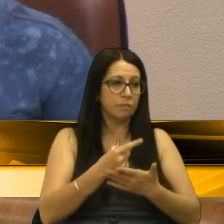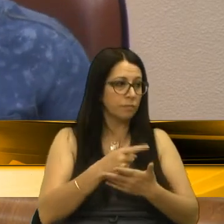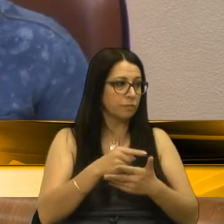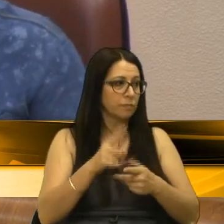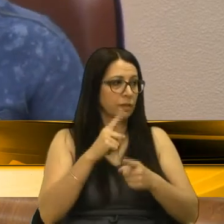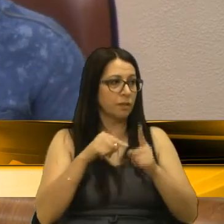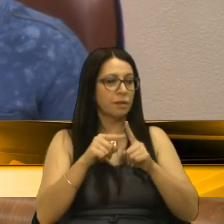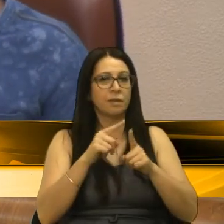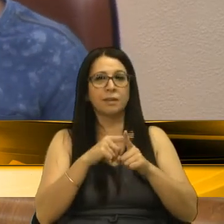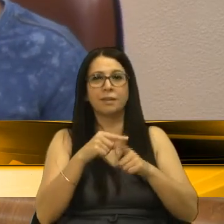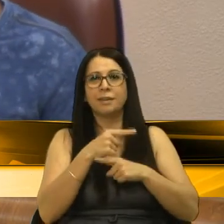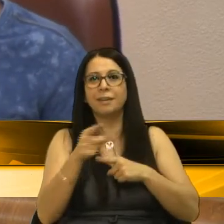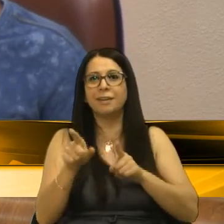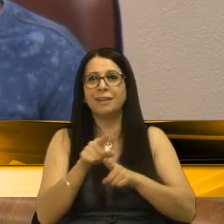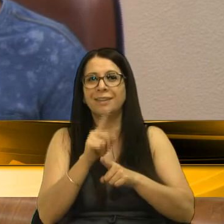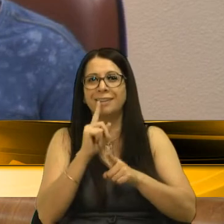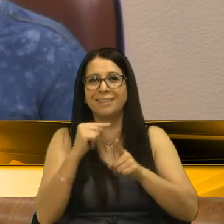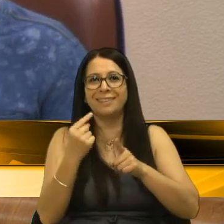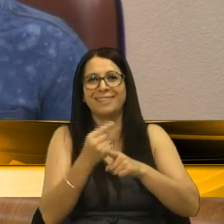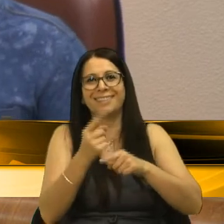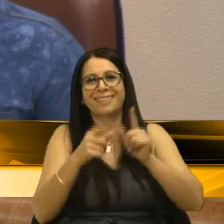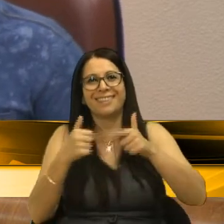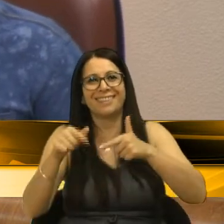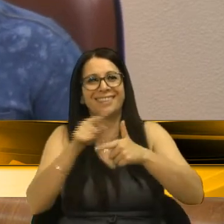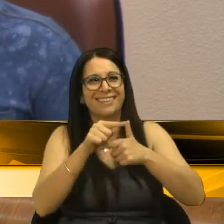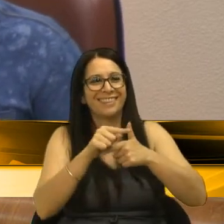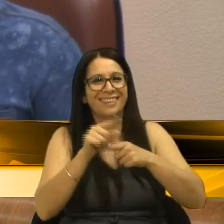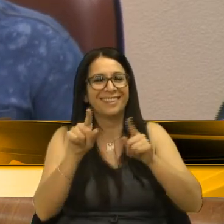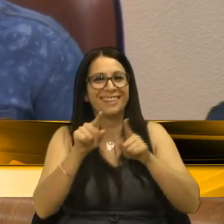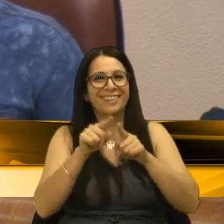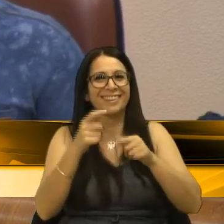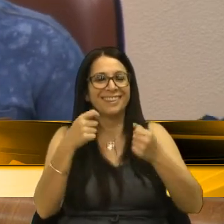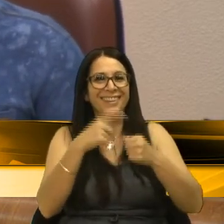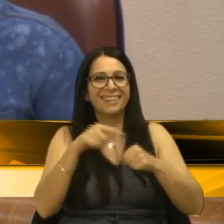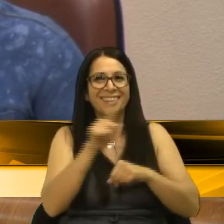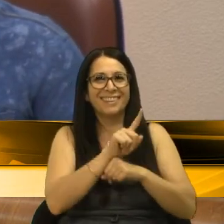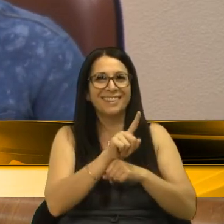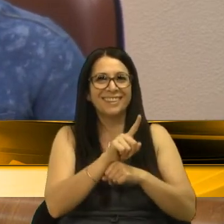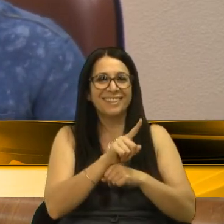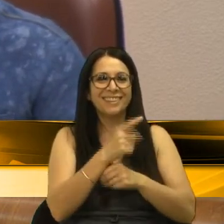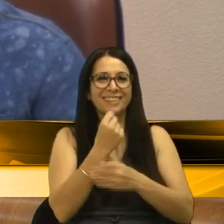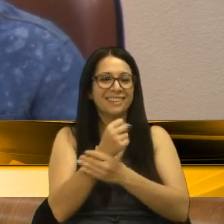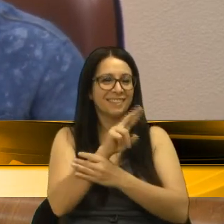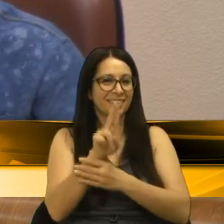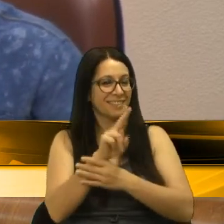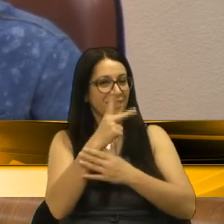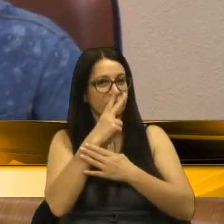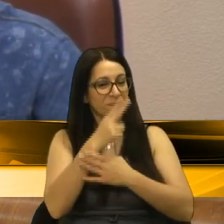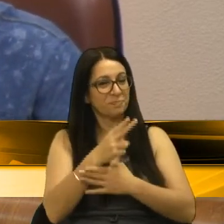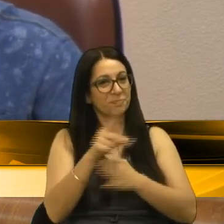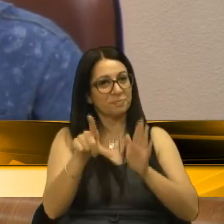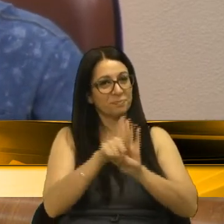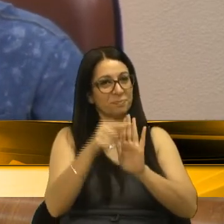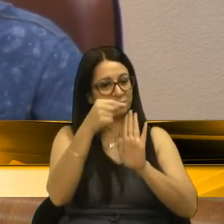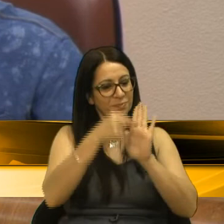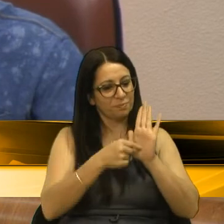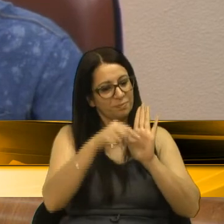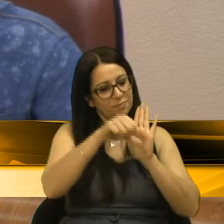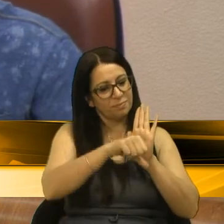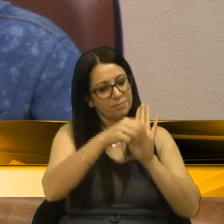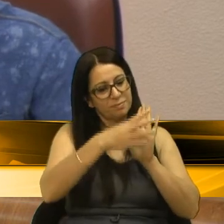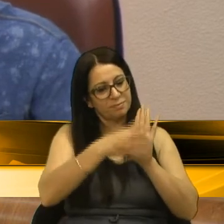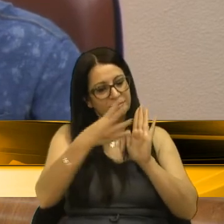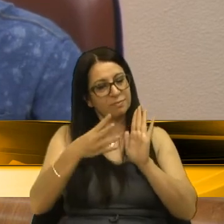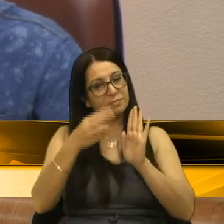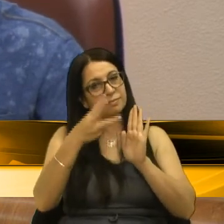de segurança mediante execução de obras e serviços considerados necessários para garantir a segurança em sua utilização conforme disposto na Lei nº